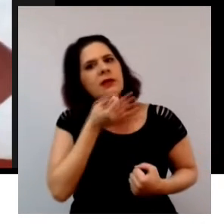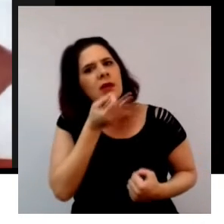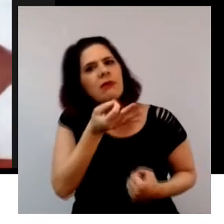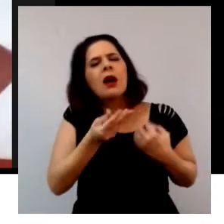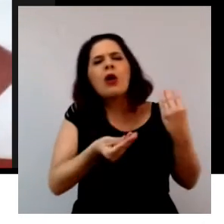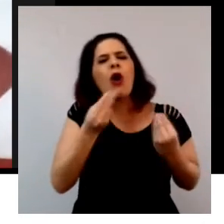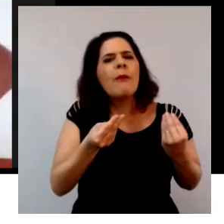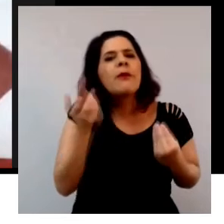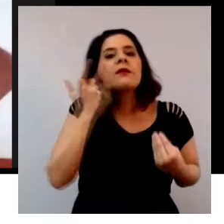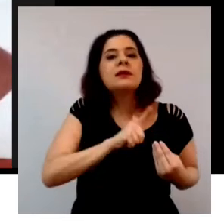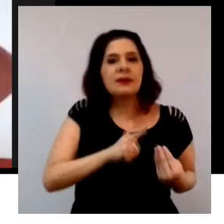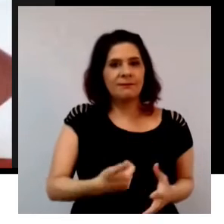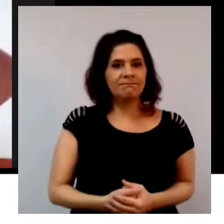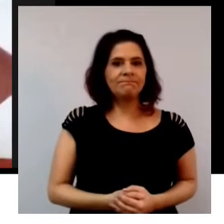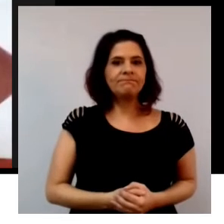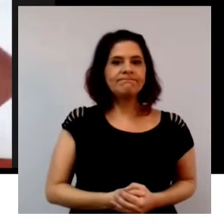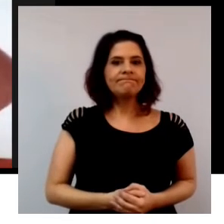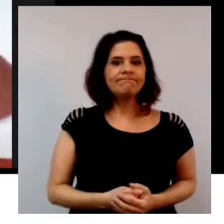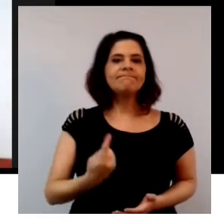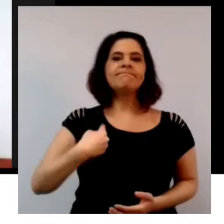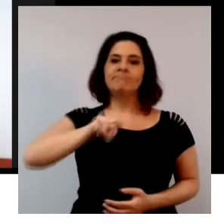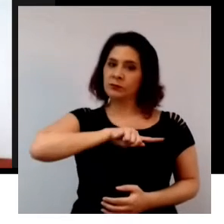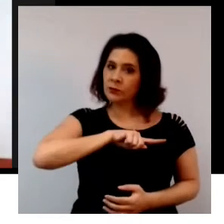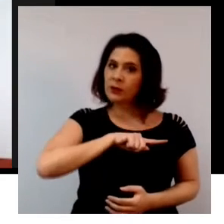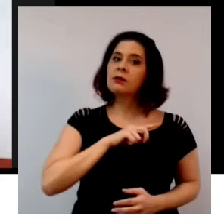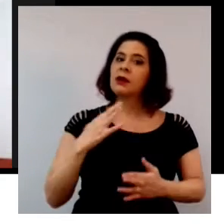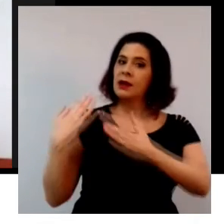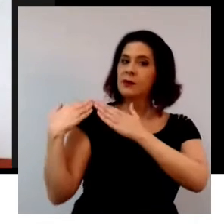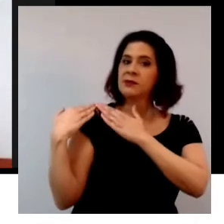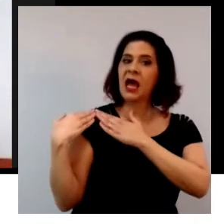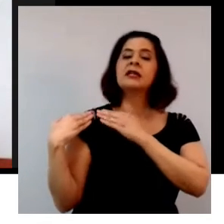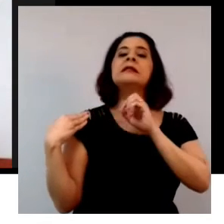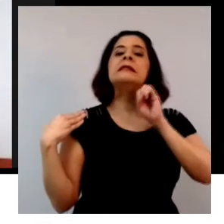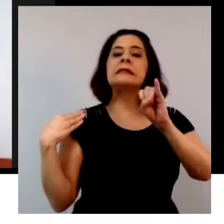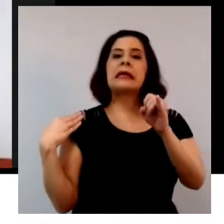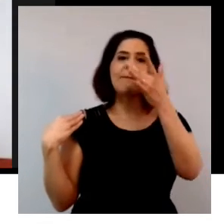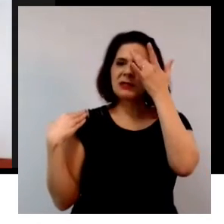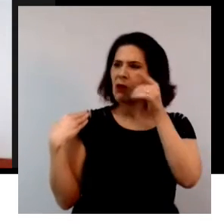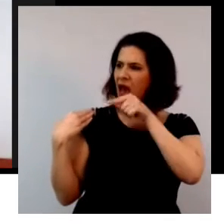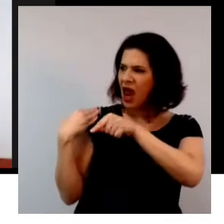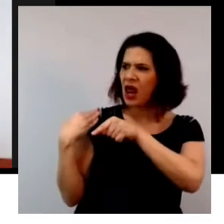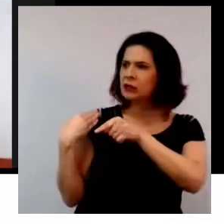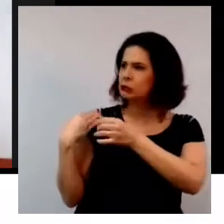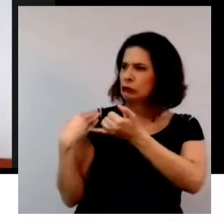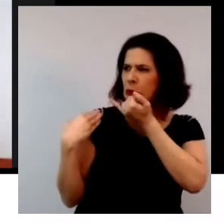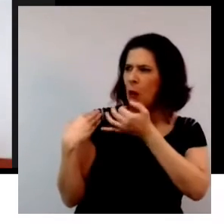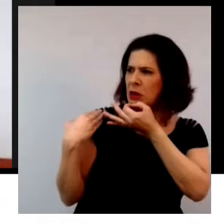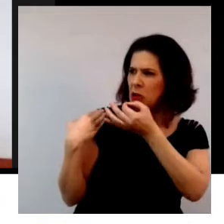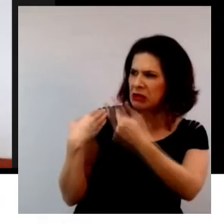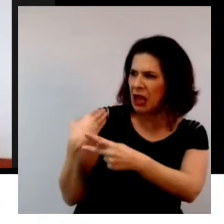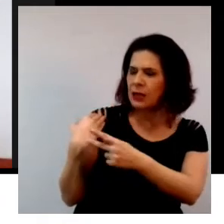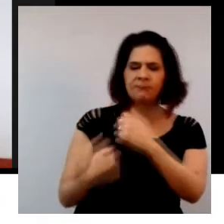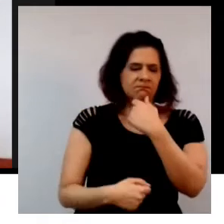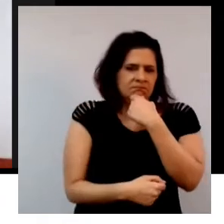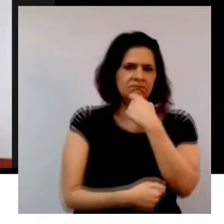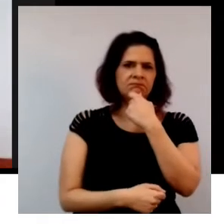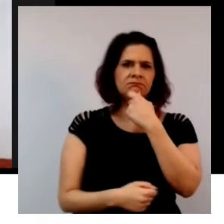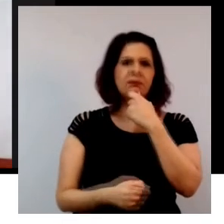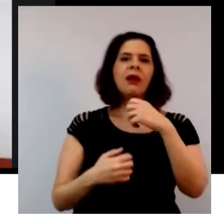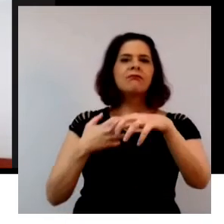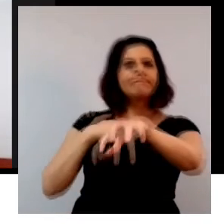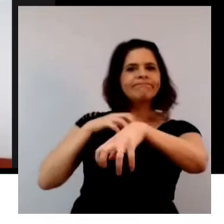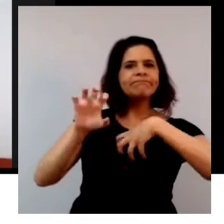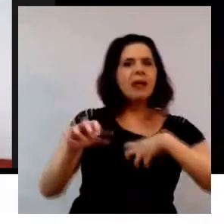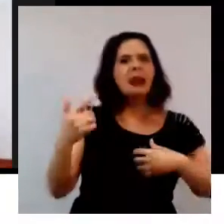responsabilidade também quando a gente não considera o outro um interlocutor legítimo, quando a gente é incapaz de se colocar no lugar do outro, quando a